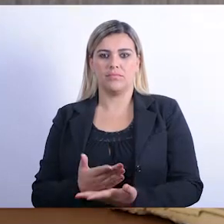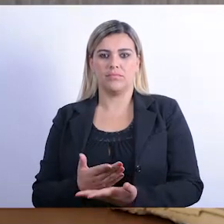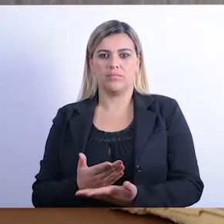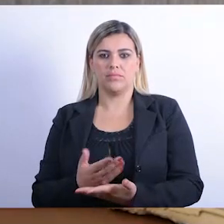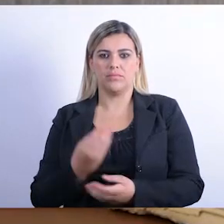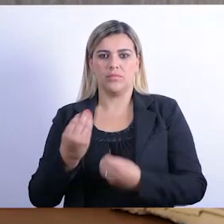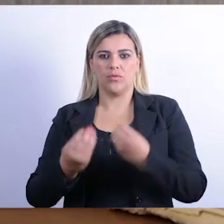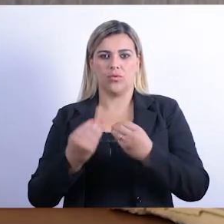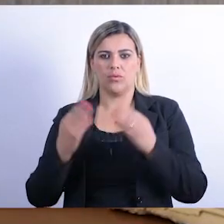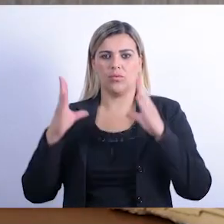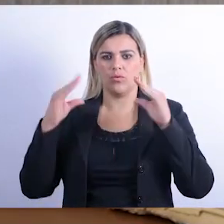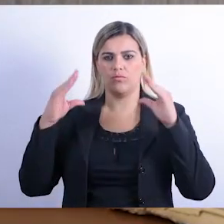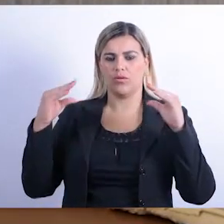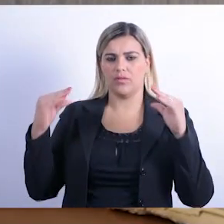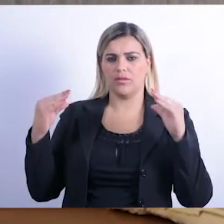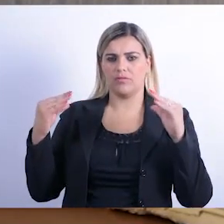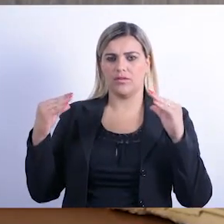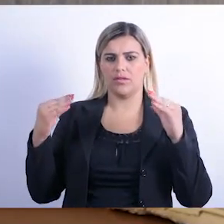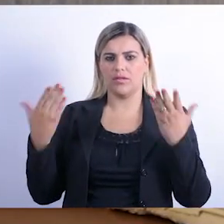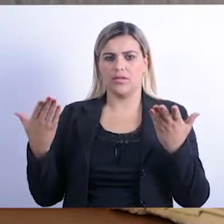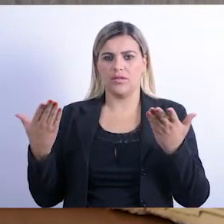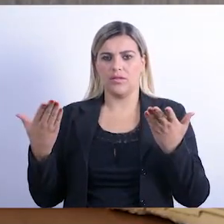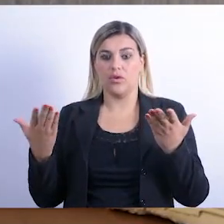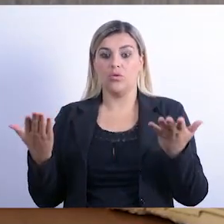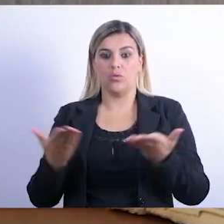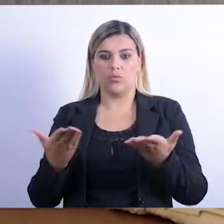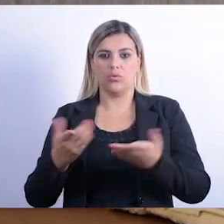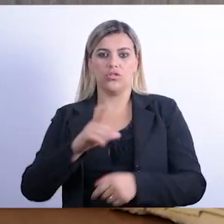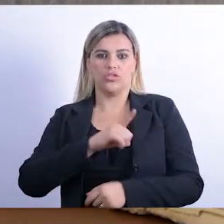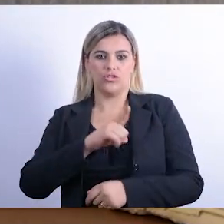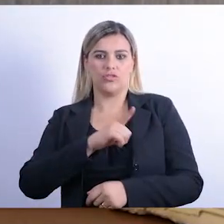inúmeras publicações no mundo,